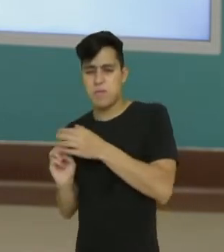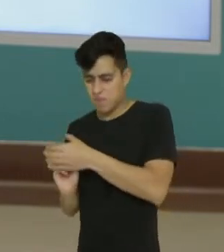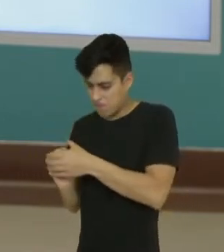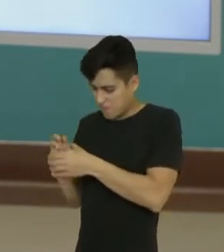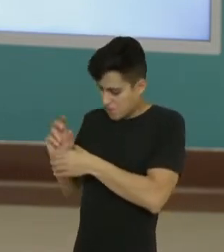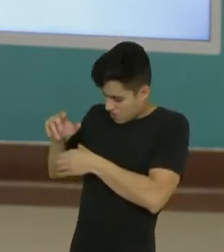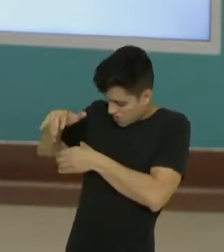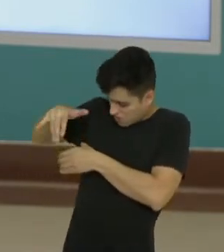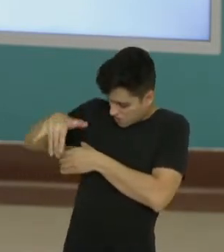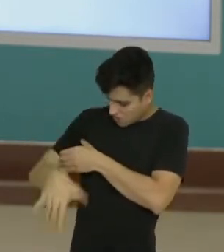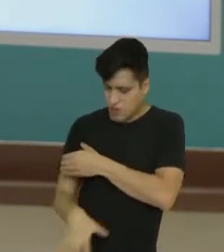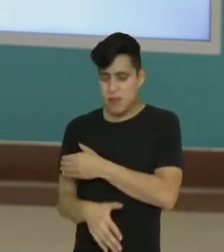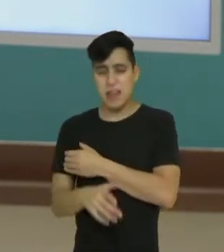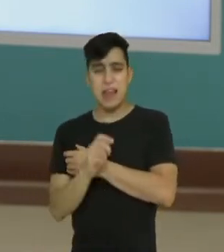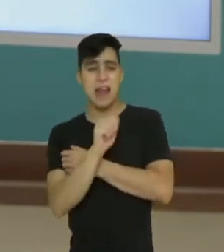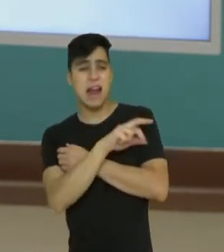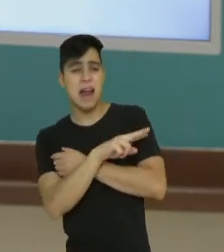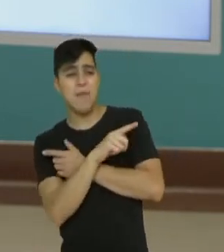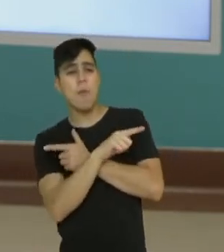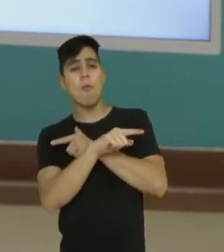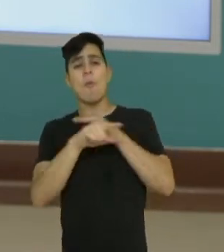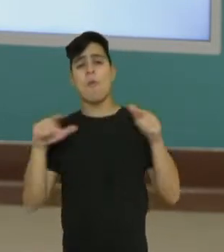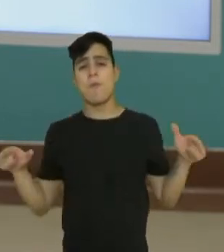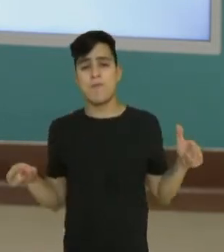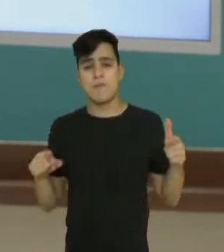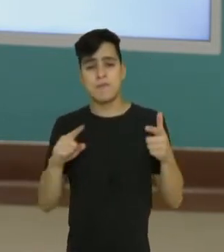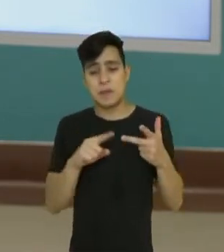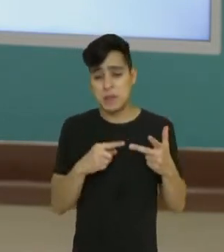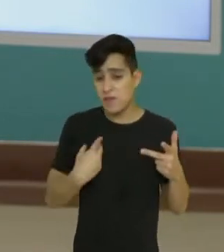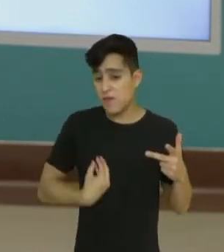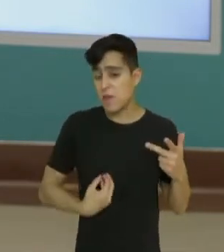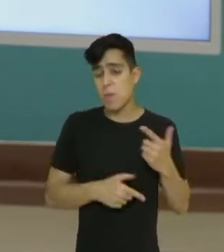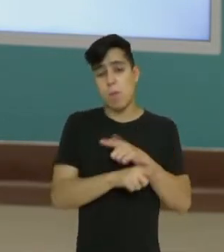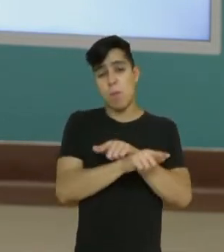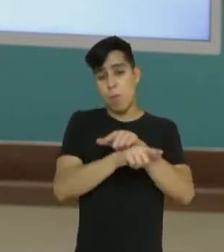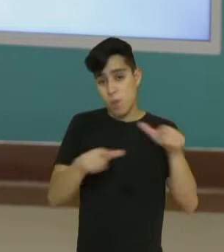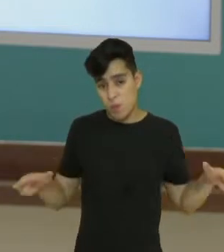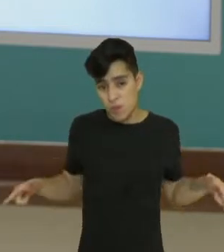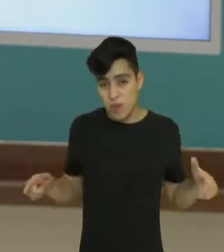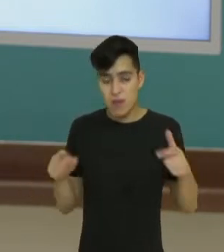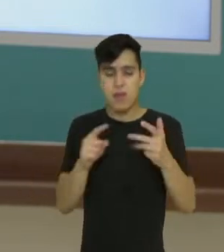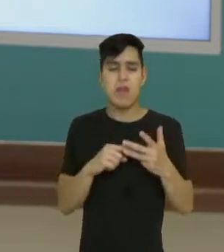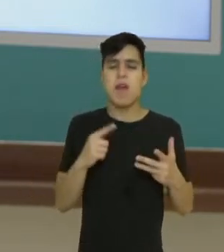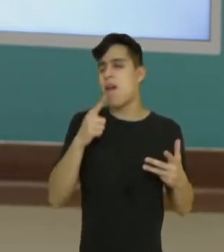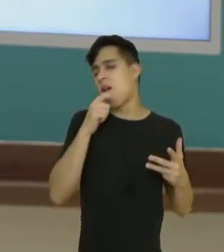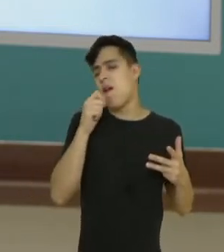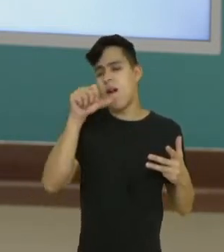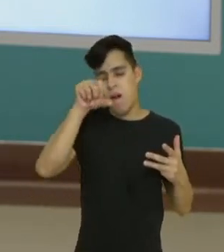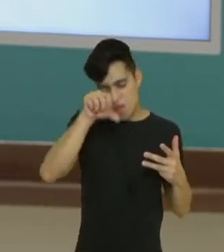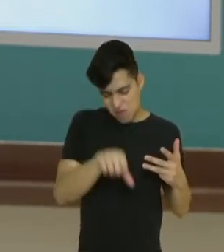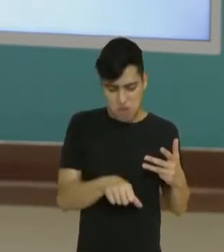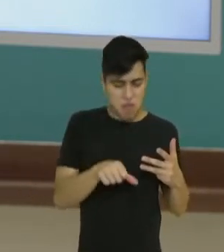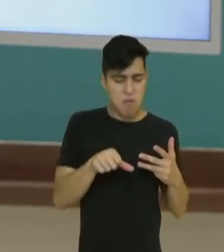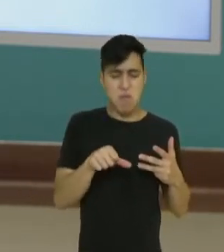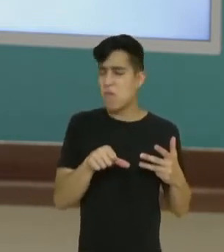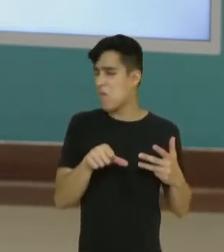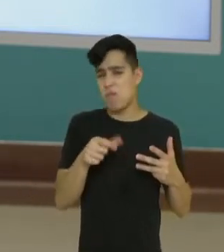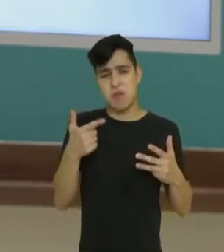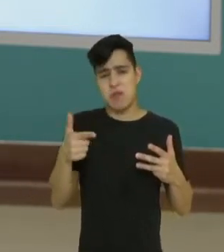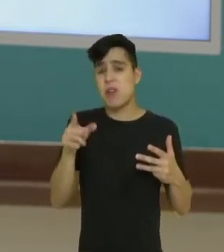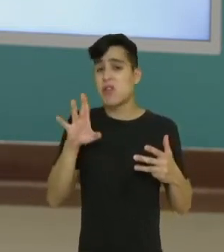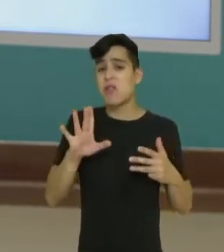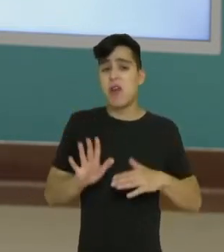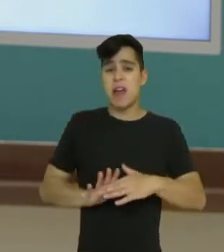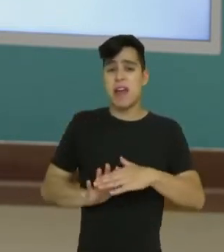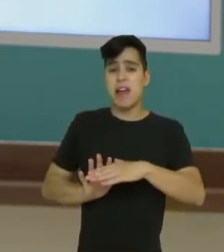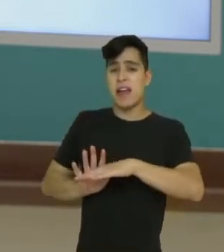a ausência de oxigênio, a ausência da vida e até a água somente no estado gasoso. Ok,